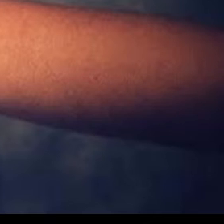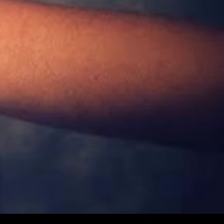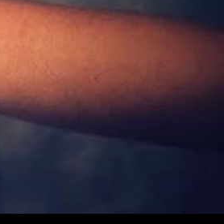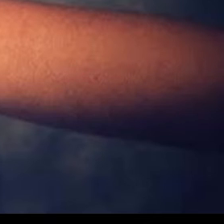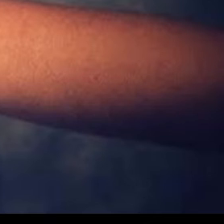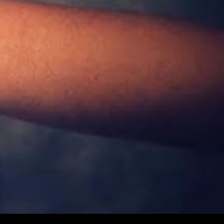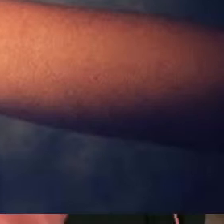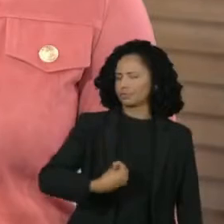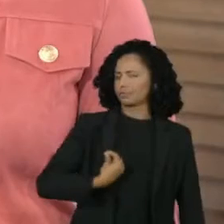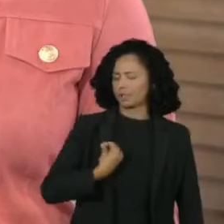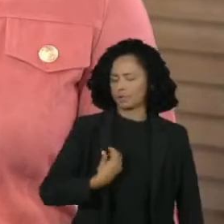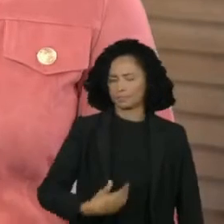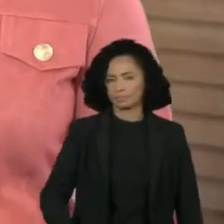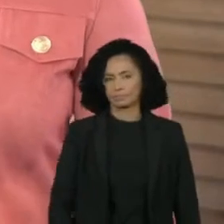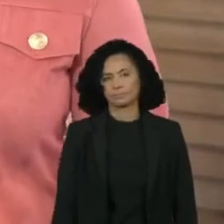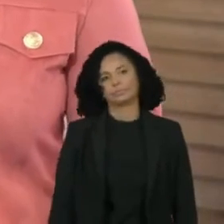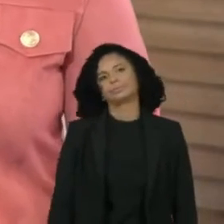mãe.